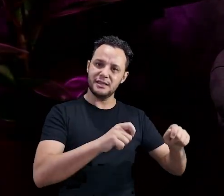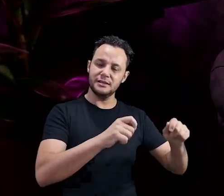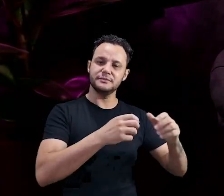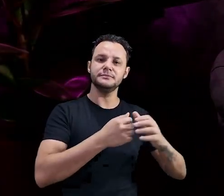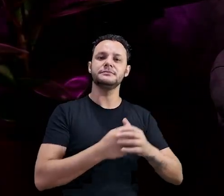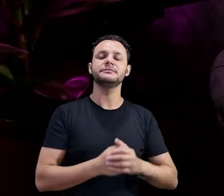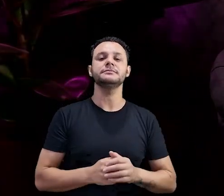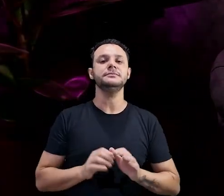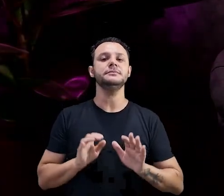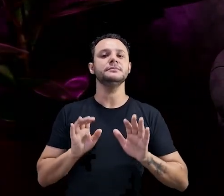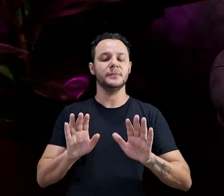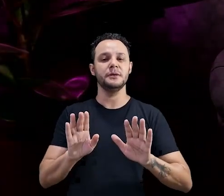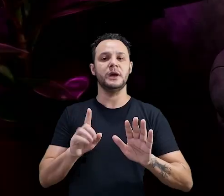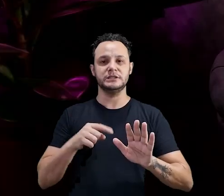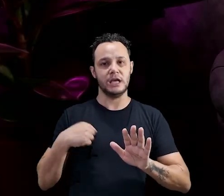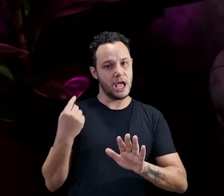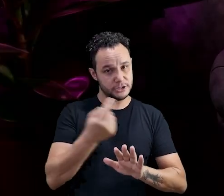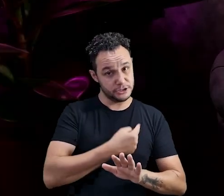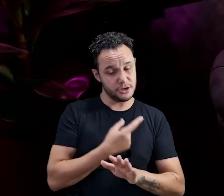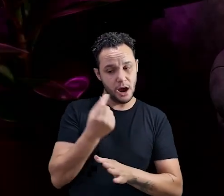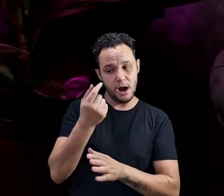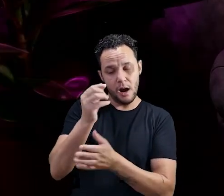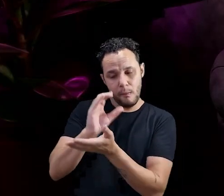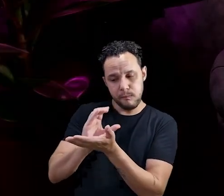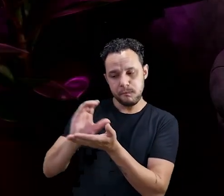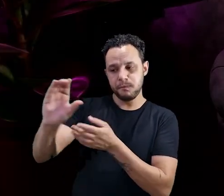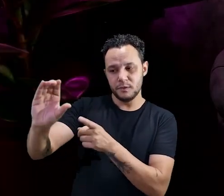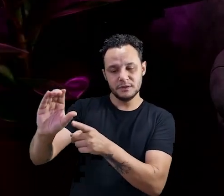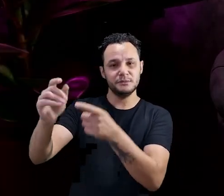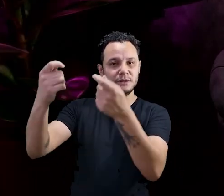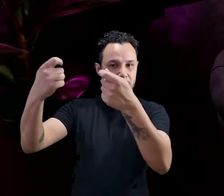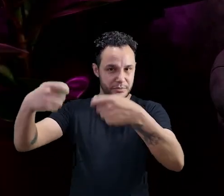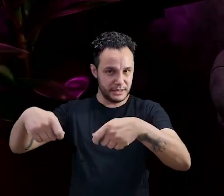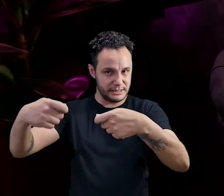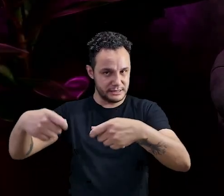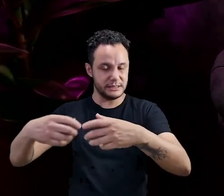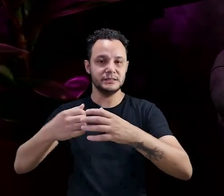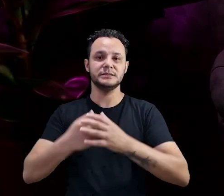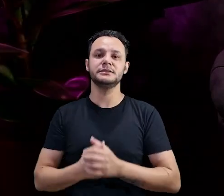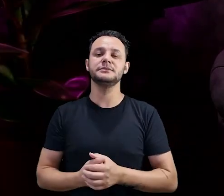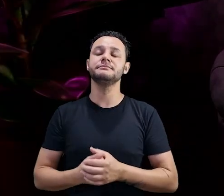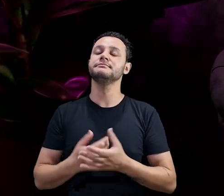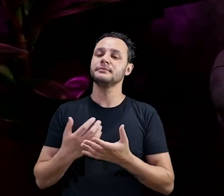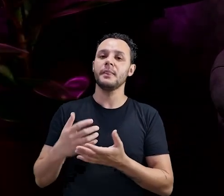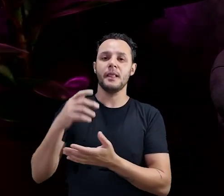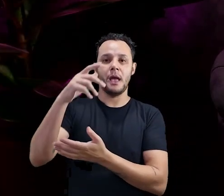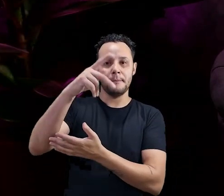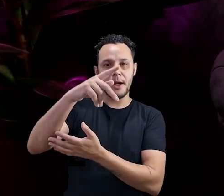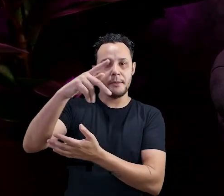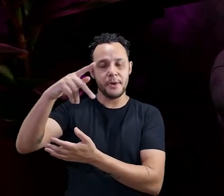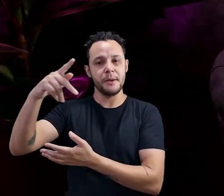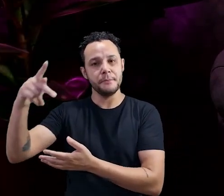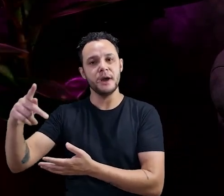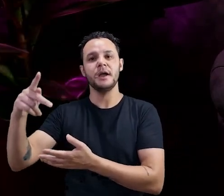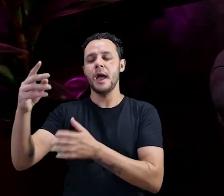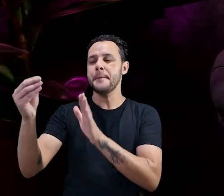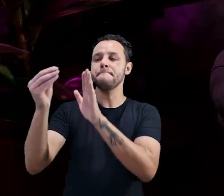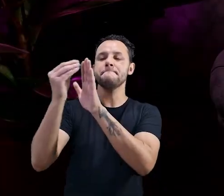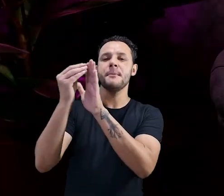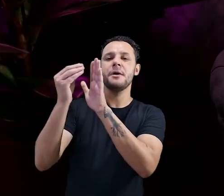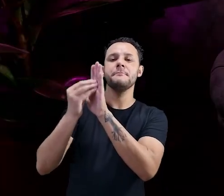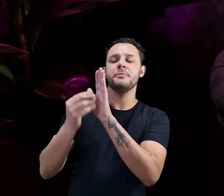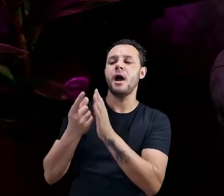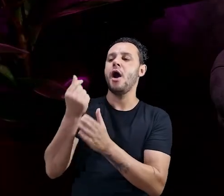fazer, mas é claro que a gente também precisa do financiamento. Então, construir democraticamente no PPP e